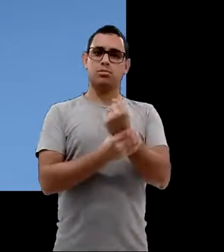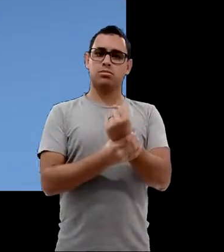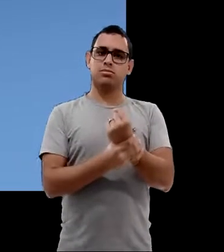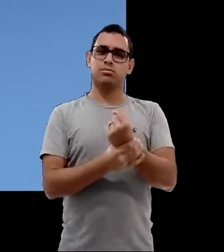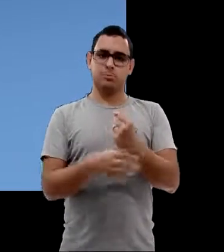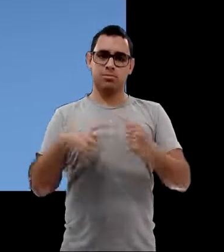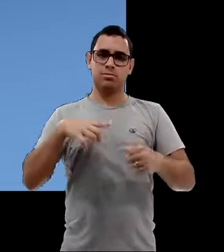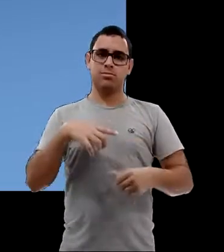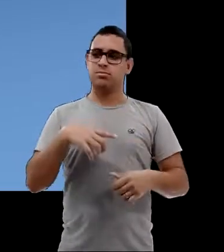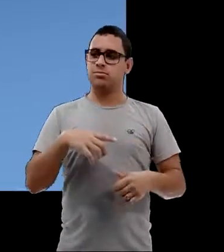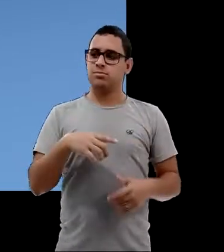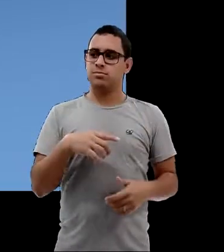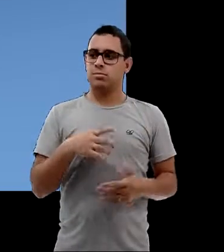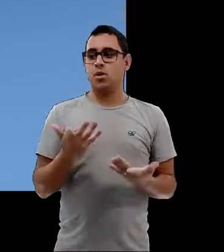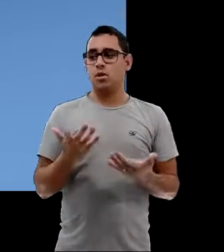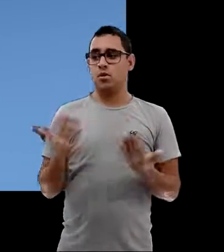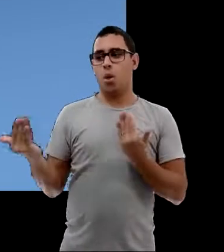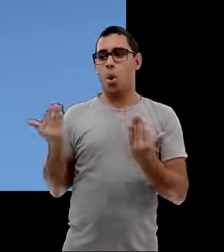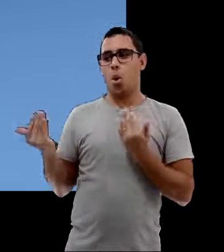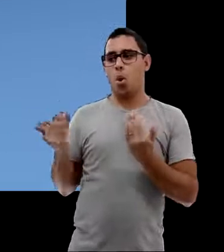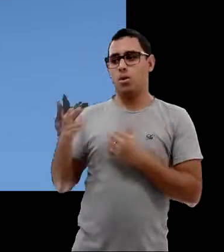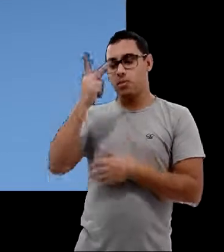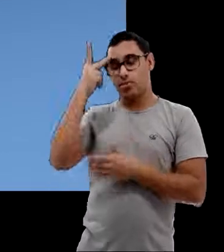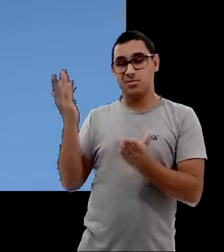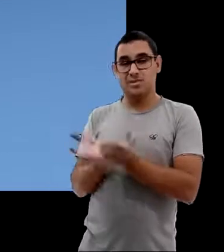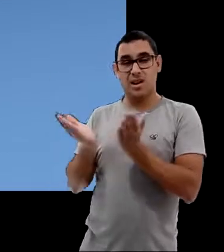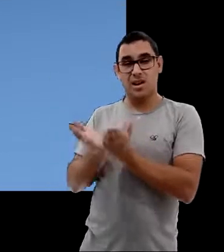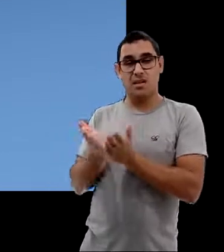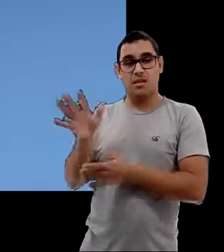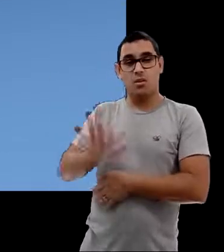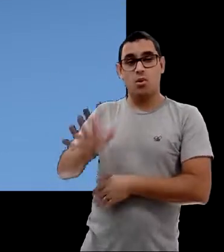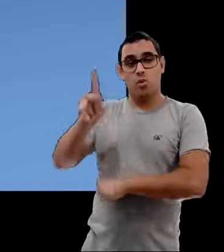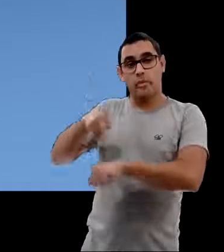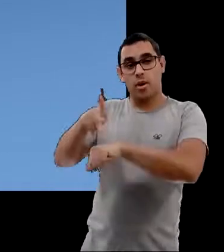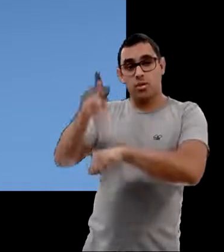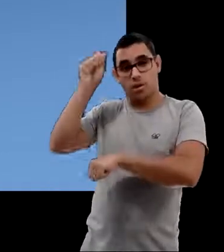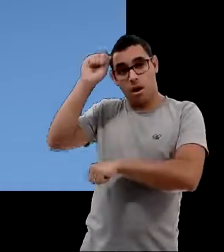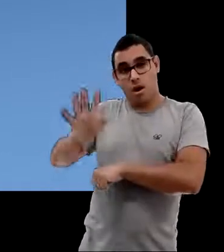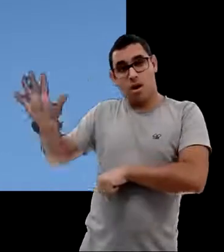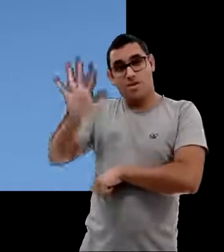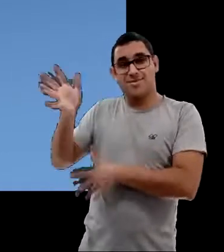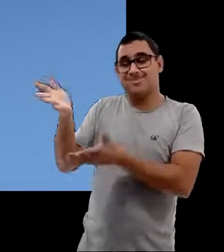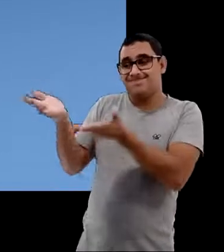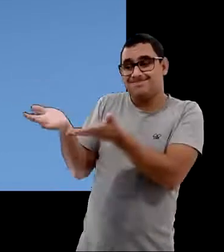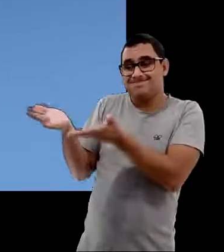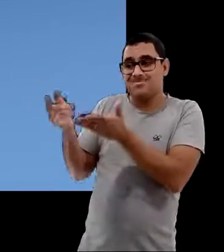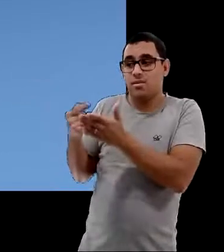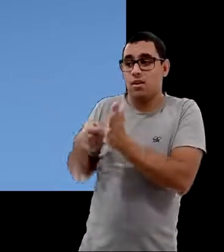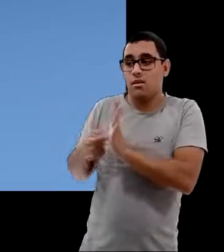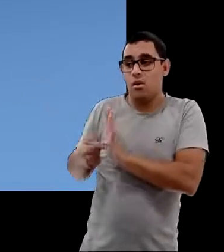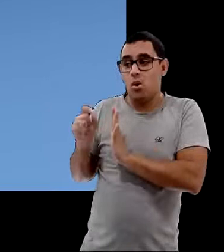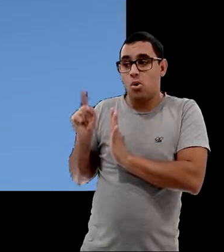ser servido. Em contraste com a situação miserável de alguns países da África, como nos mostra